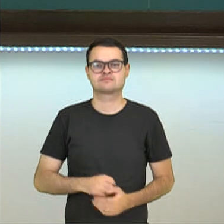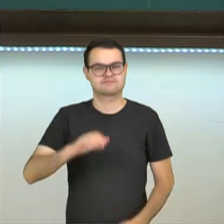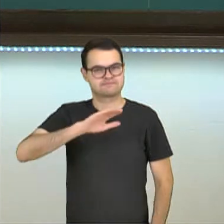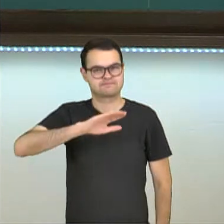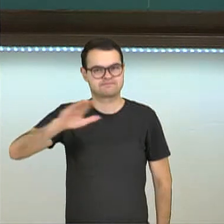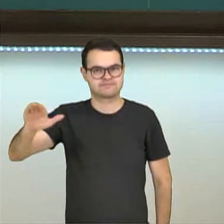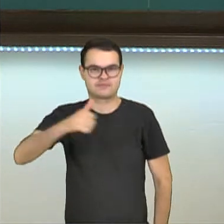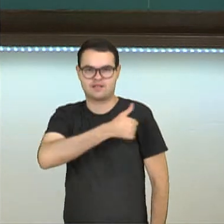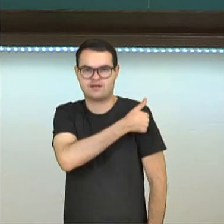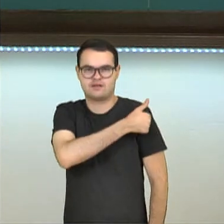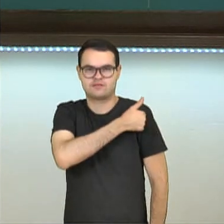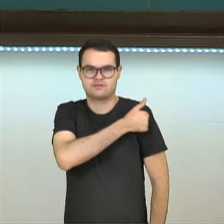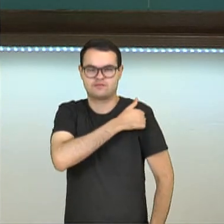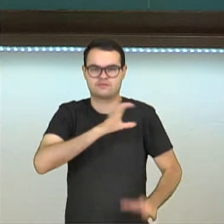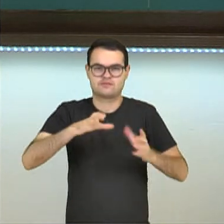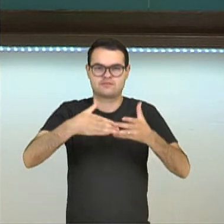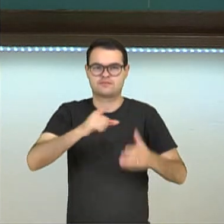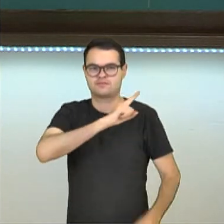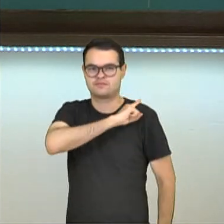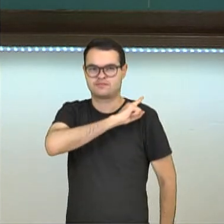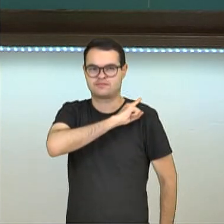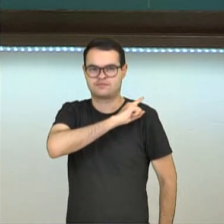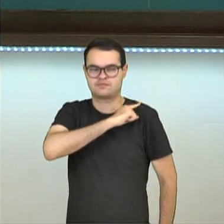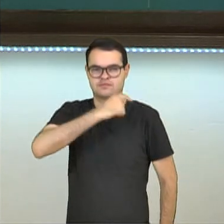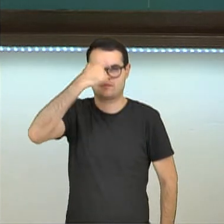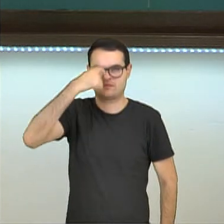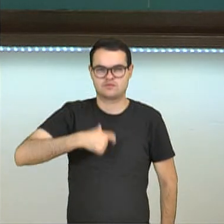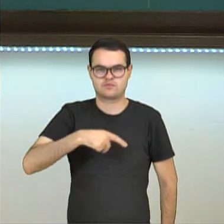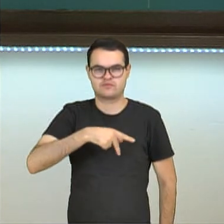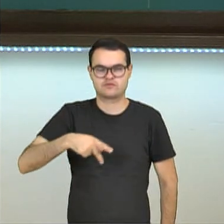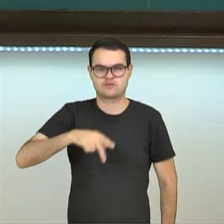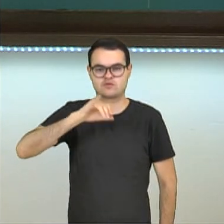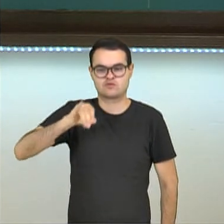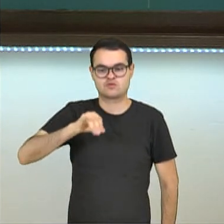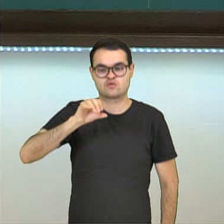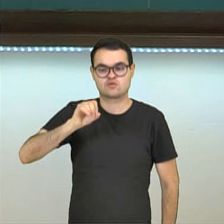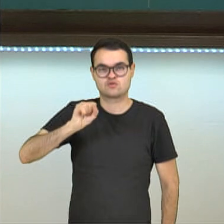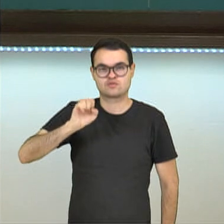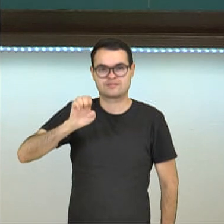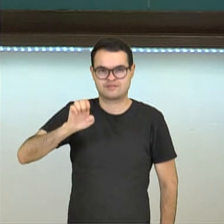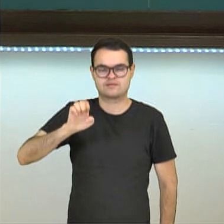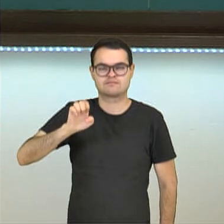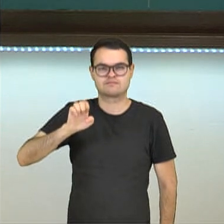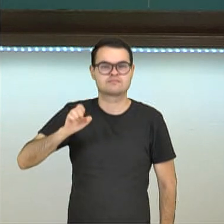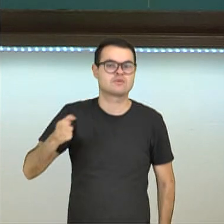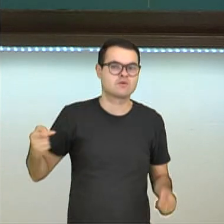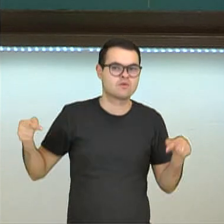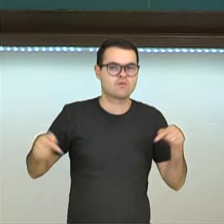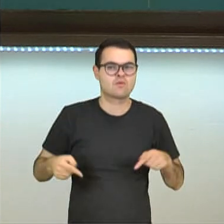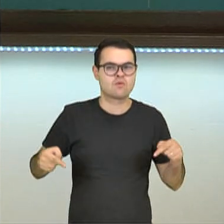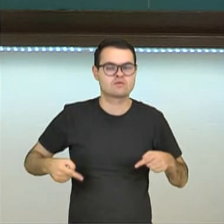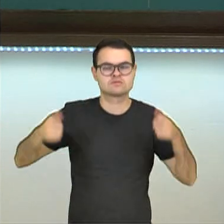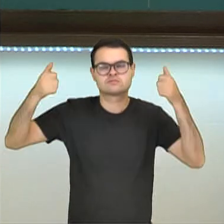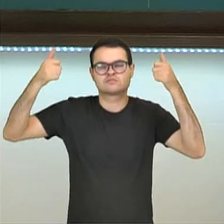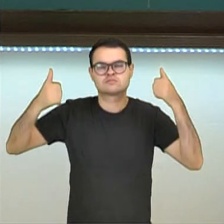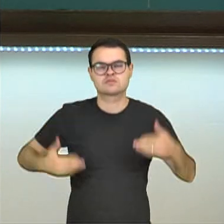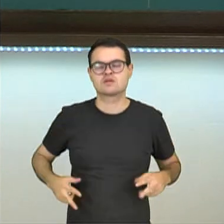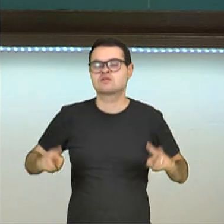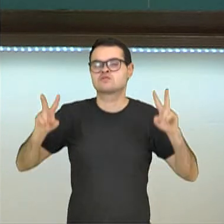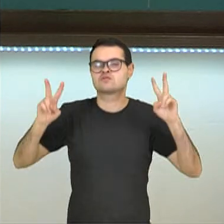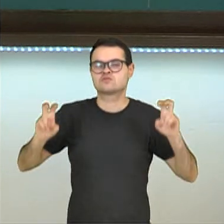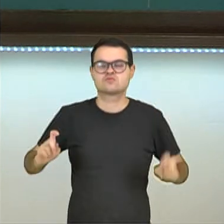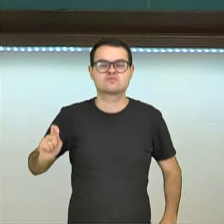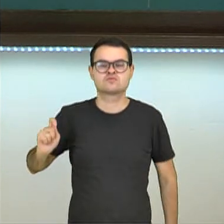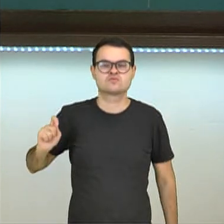Olá, alunos da primeira série do ensino médio. Eu sou o professor José Carlos Queller e a gente vai hoje falar